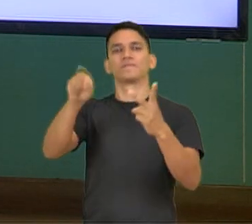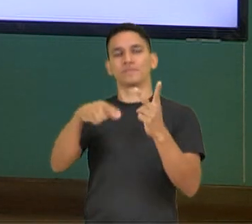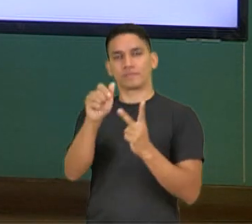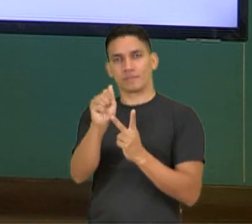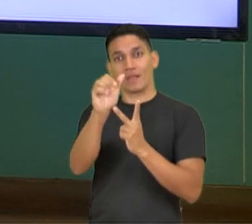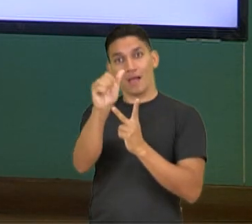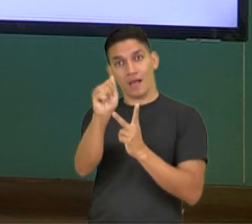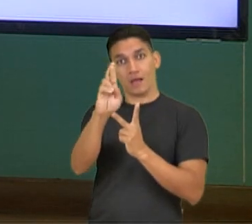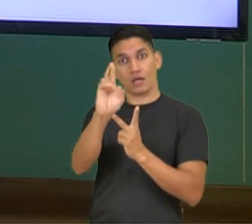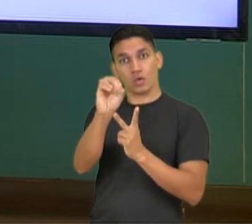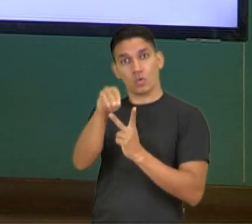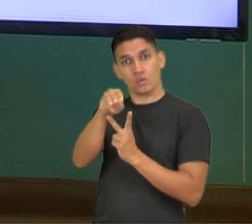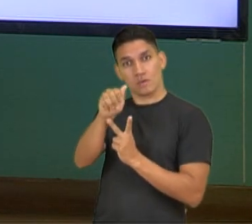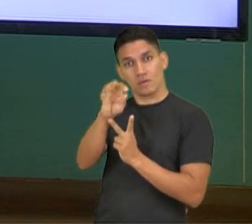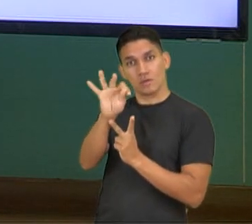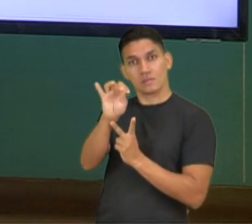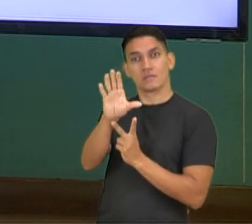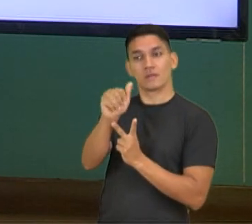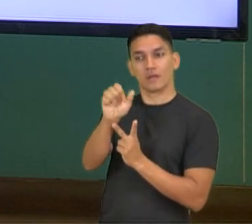aromáticas.